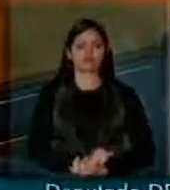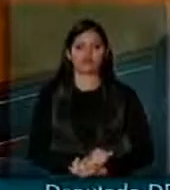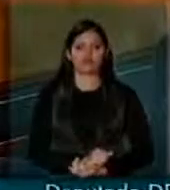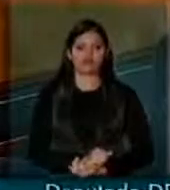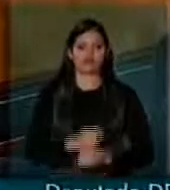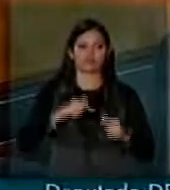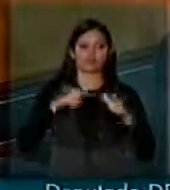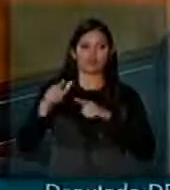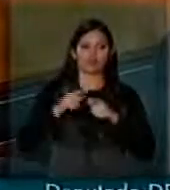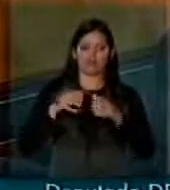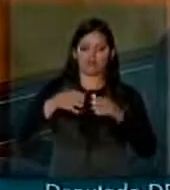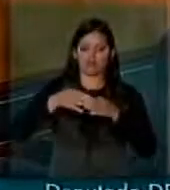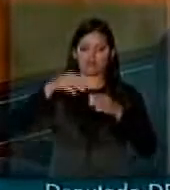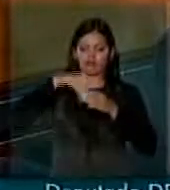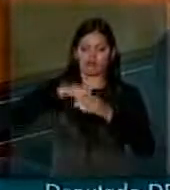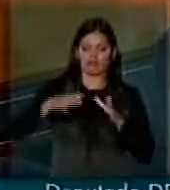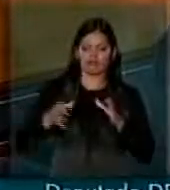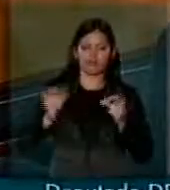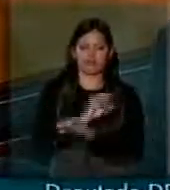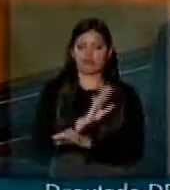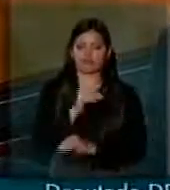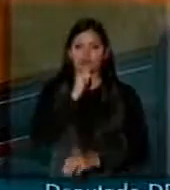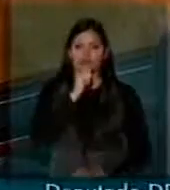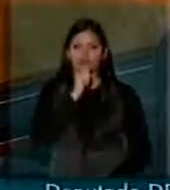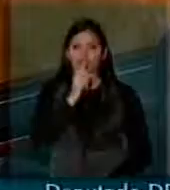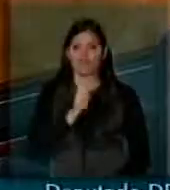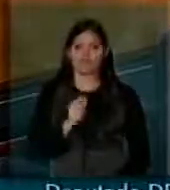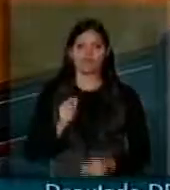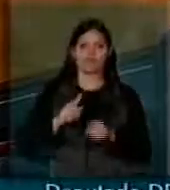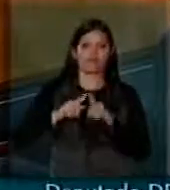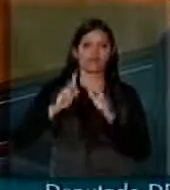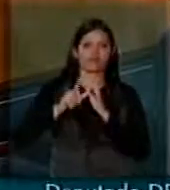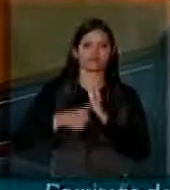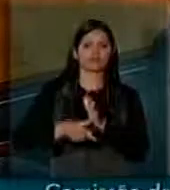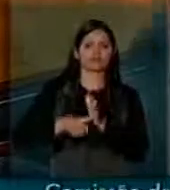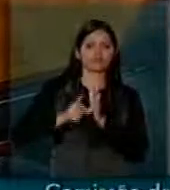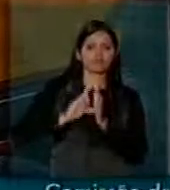o trabalho aqui, para mim, não é completo ainda, mas vamos adiantando. Obrigado, presidente. Tudo bem.